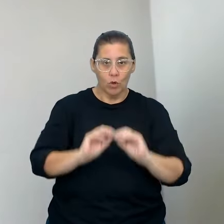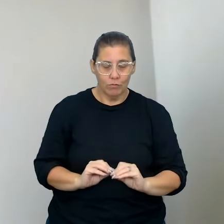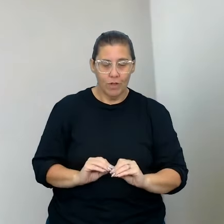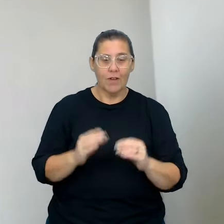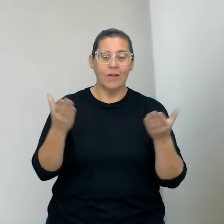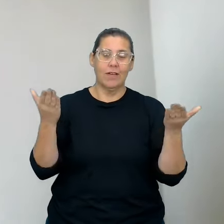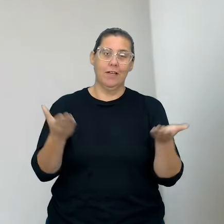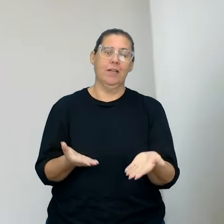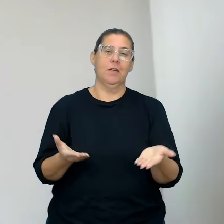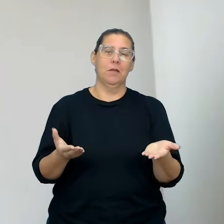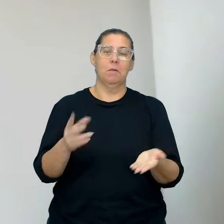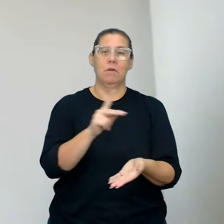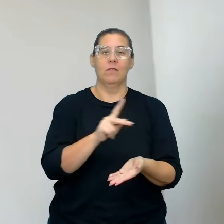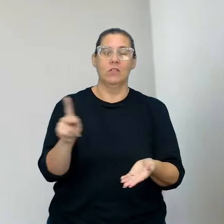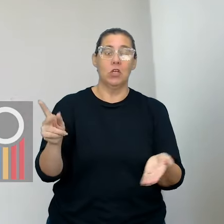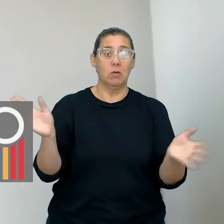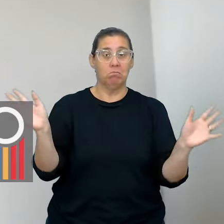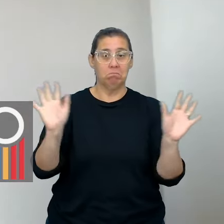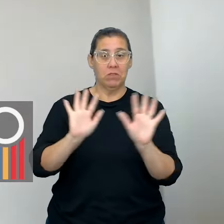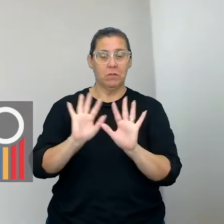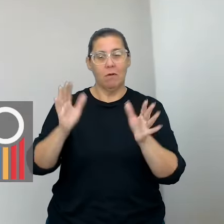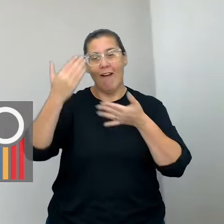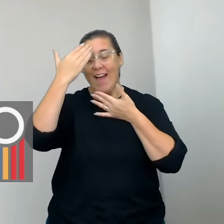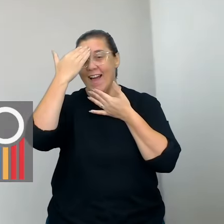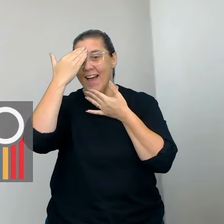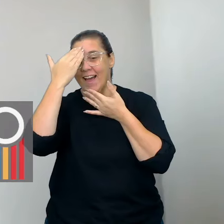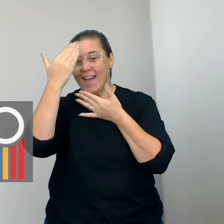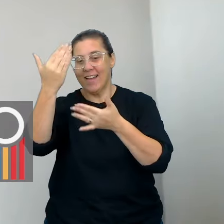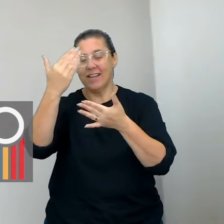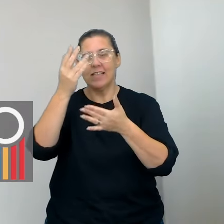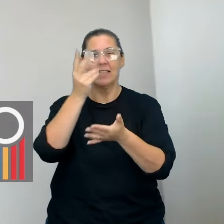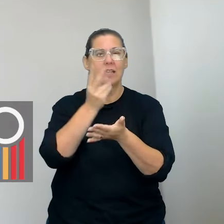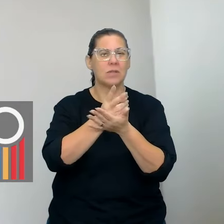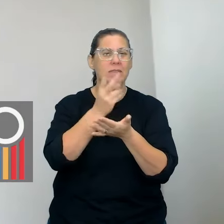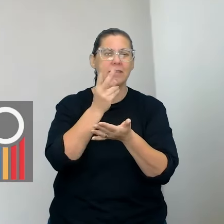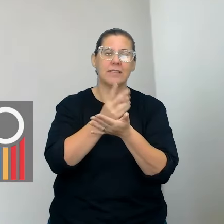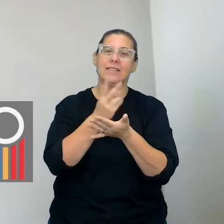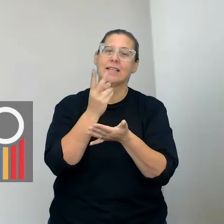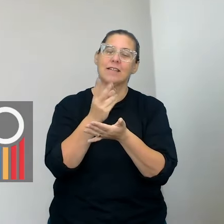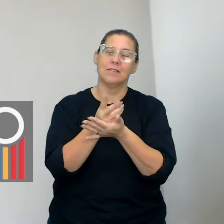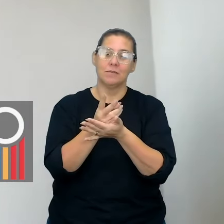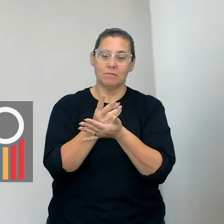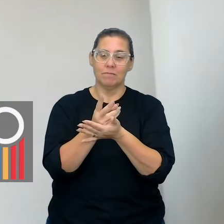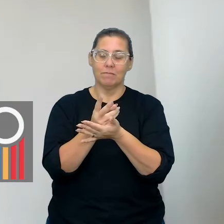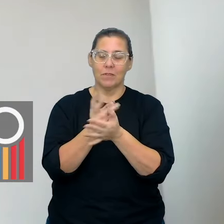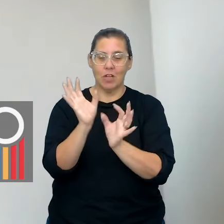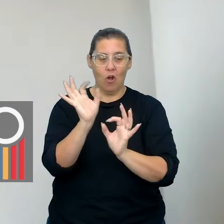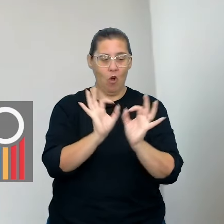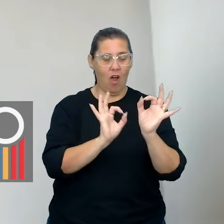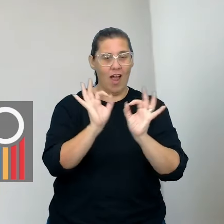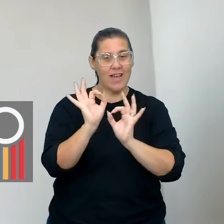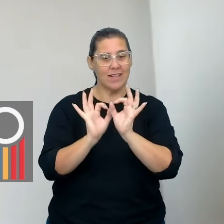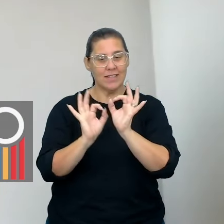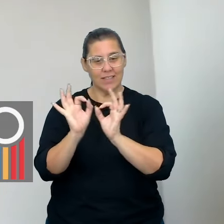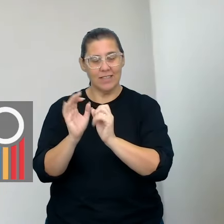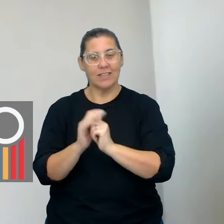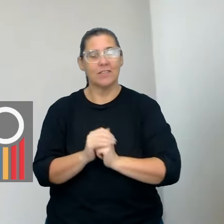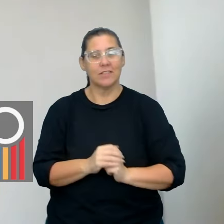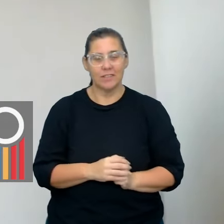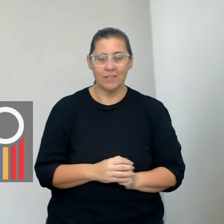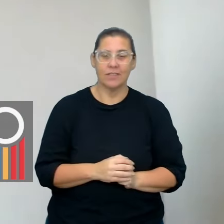aqui, professores, eu me despeço, agradecendo, né, sempre essa organização dos